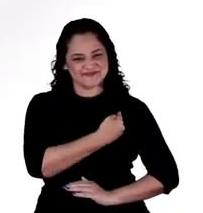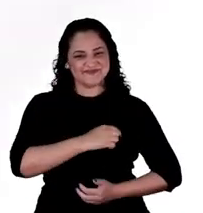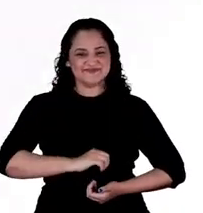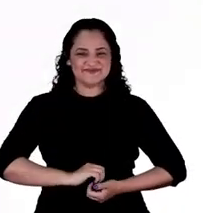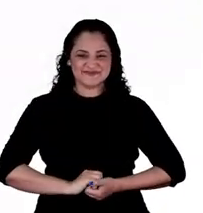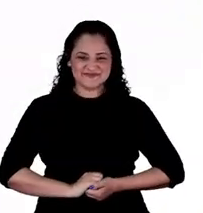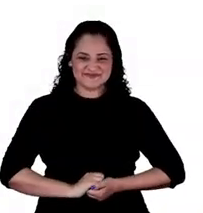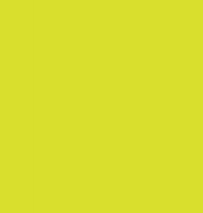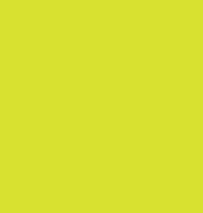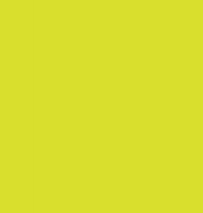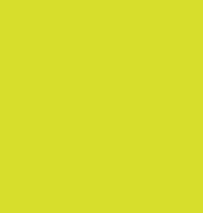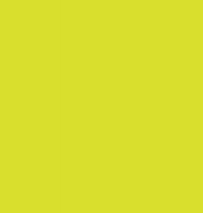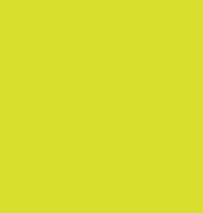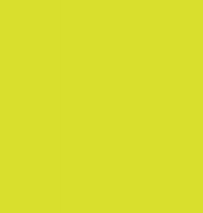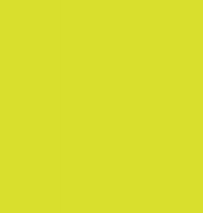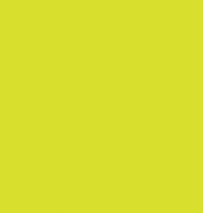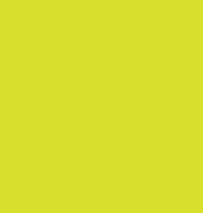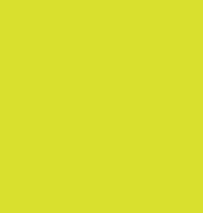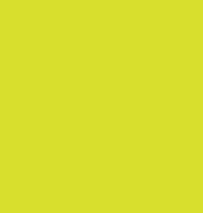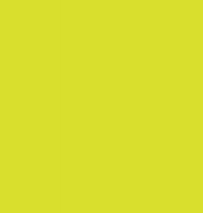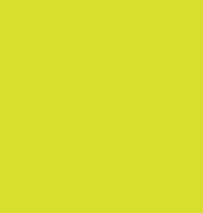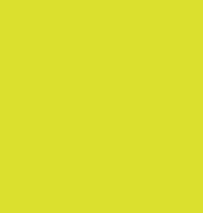que vem da gente